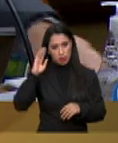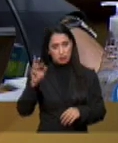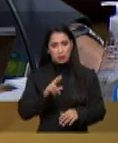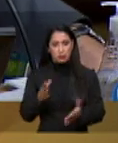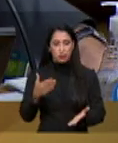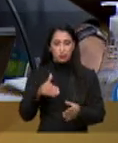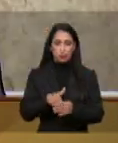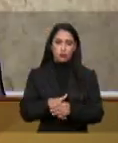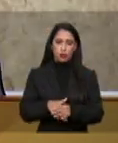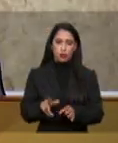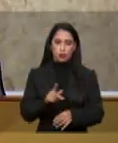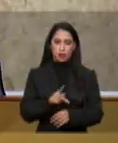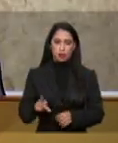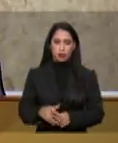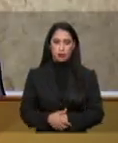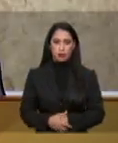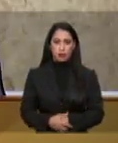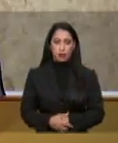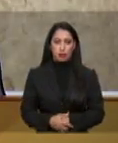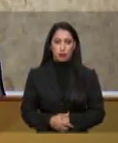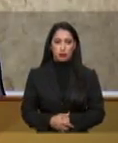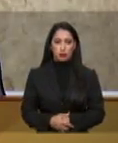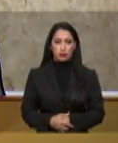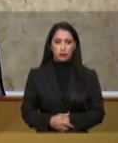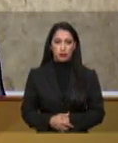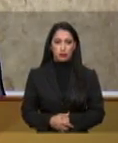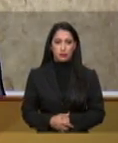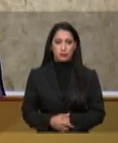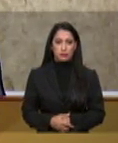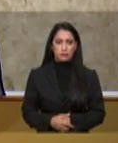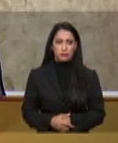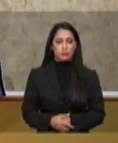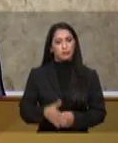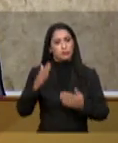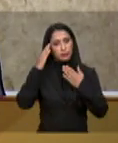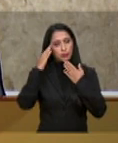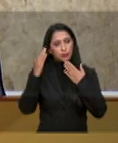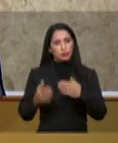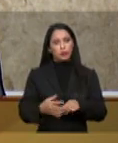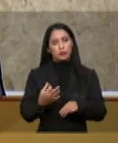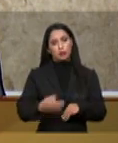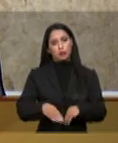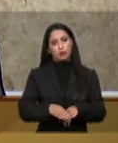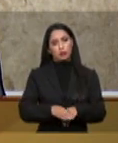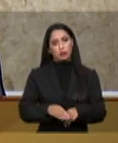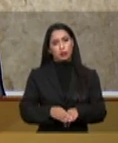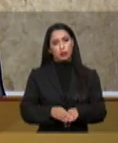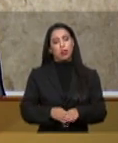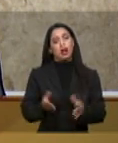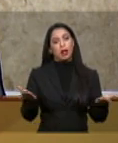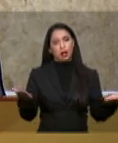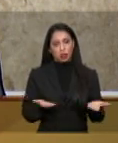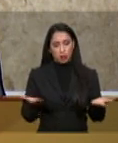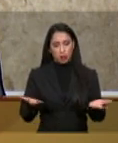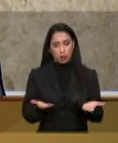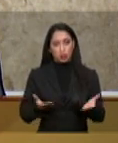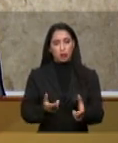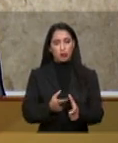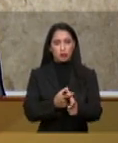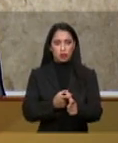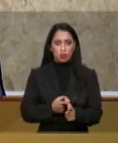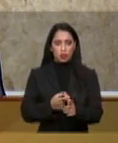senhor presidente. Muito obrigado, ministro André Mendonça. E, com seu voto, eu vou suspender essa